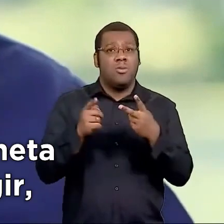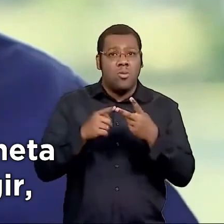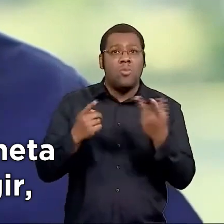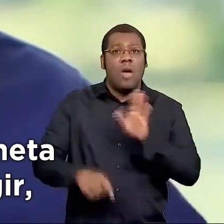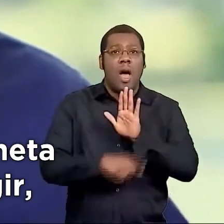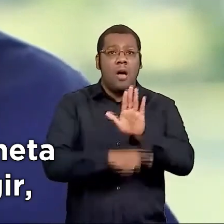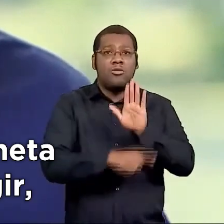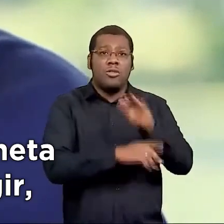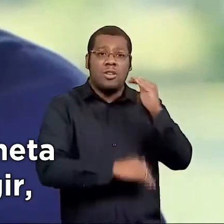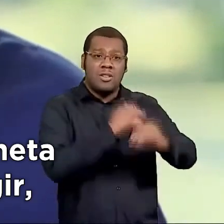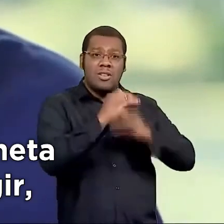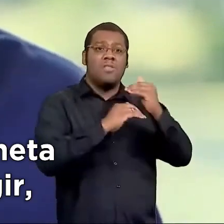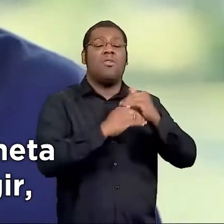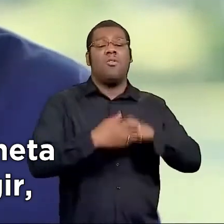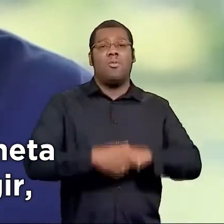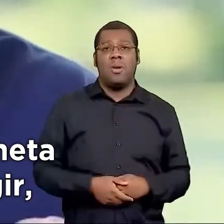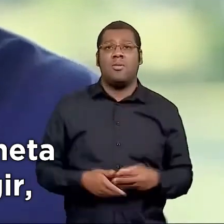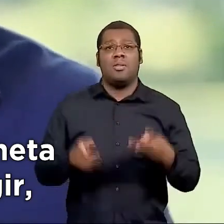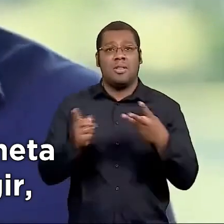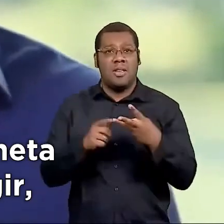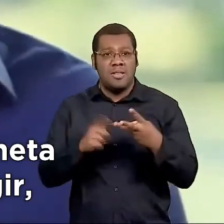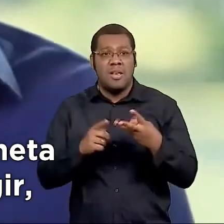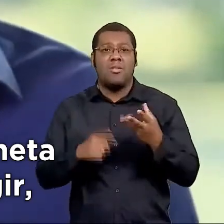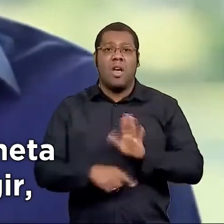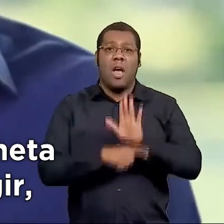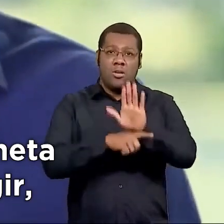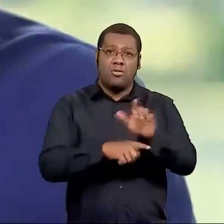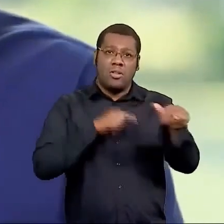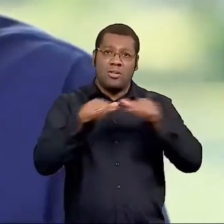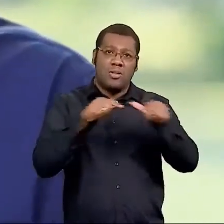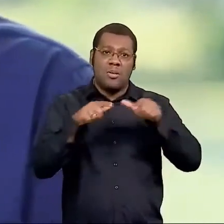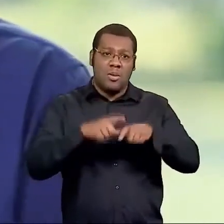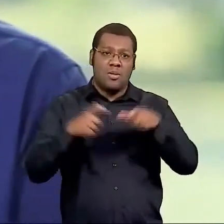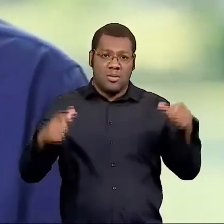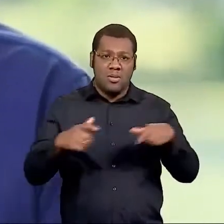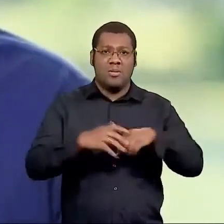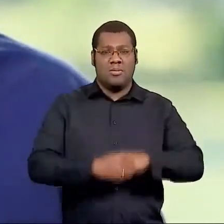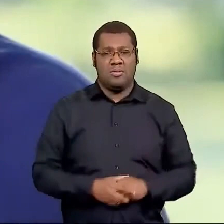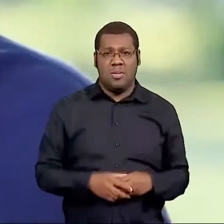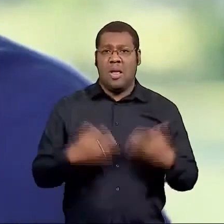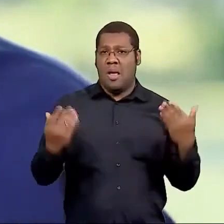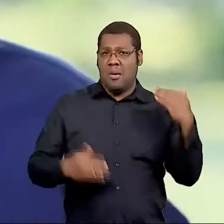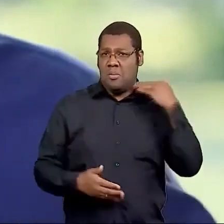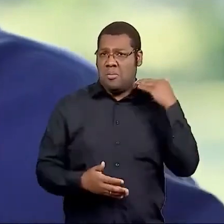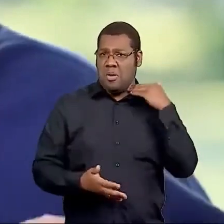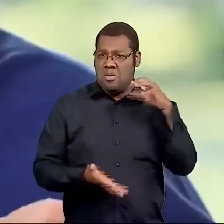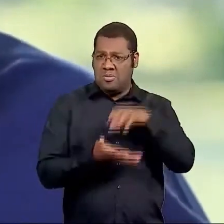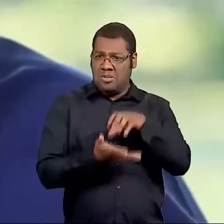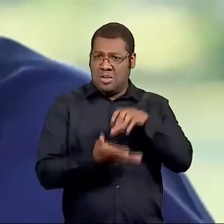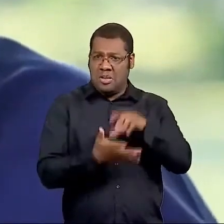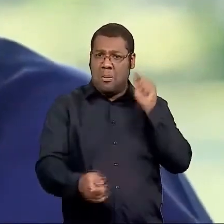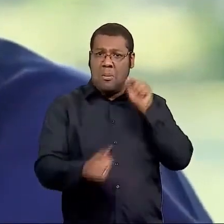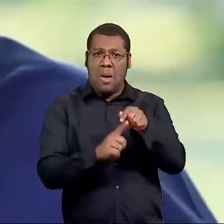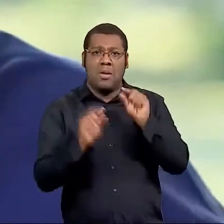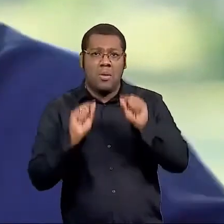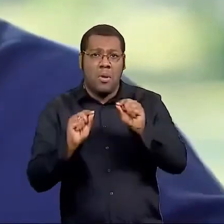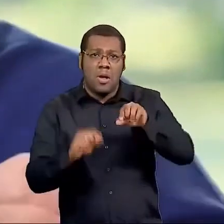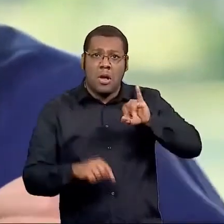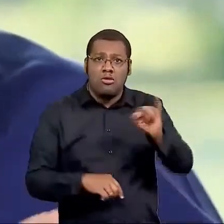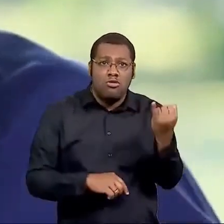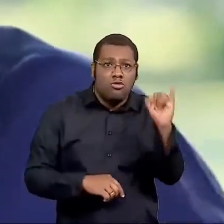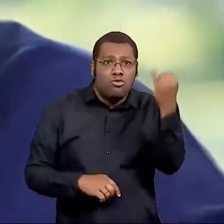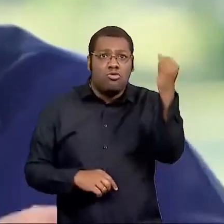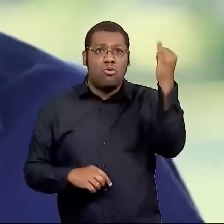cuidar do pouco porque ele estabeleceu uma meta que pelo fato dele não atingir ele aumentou o juro de forma exagerada não existe